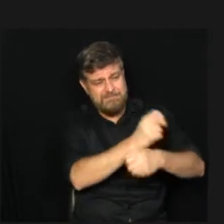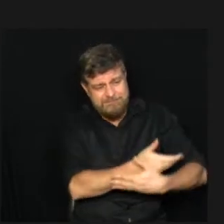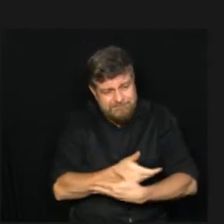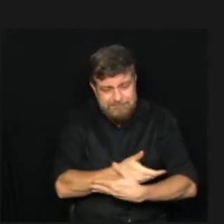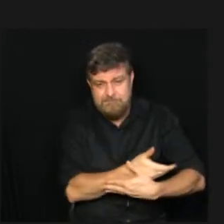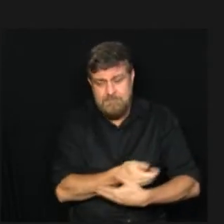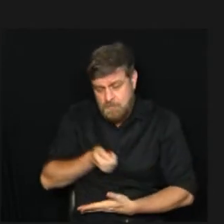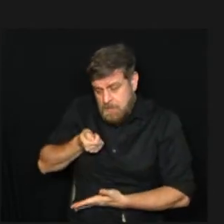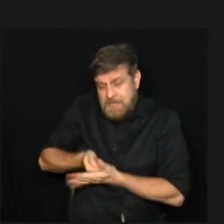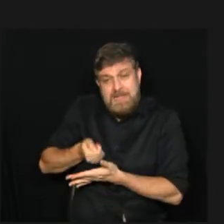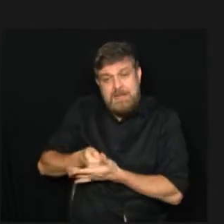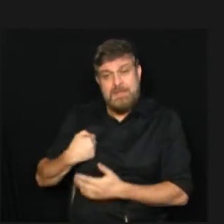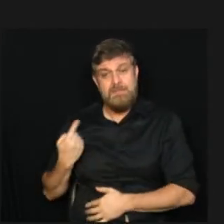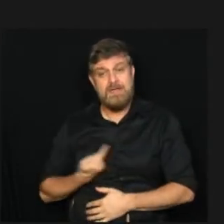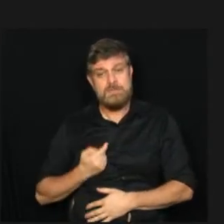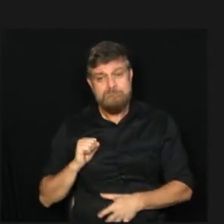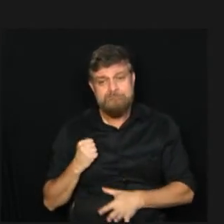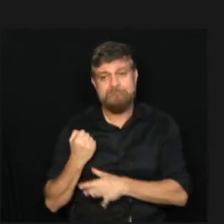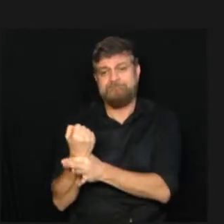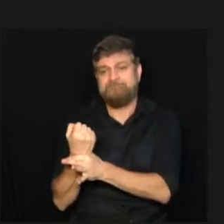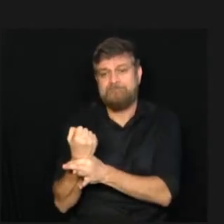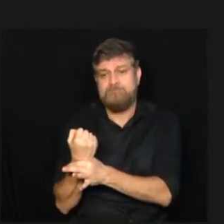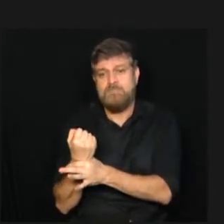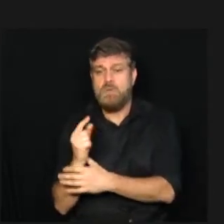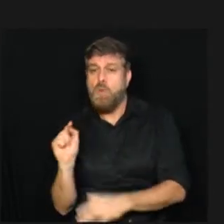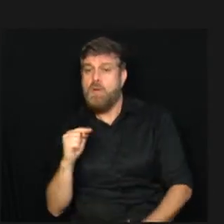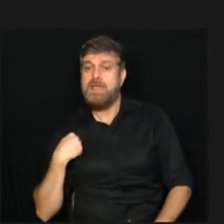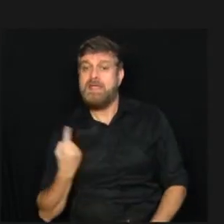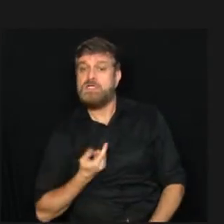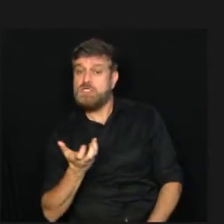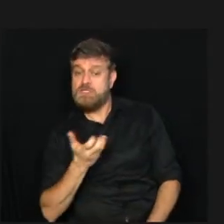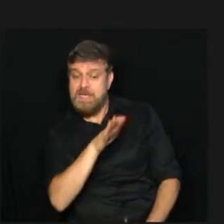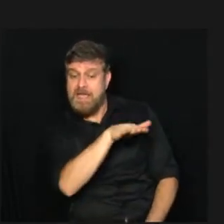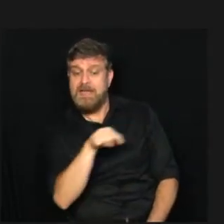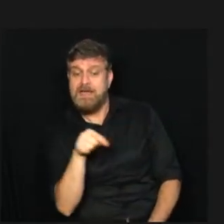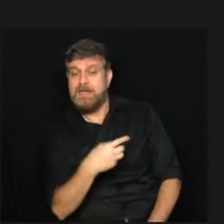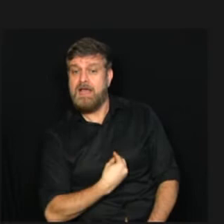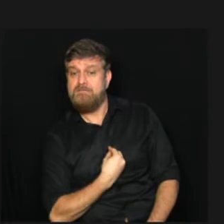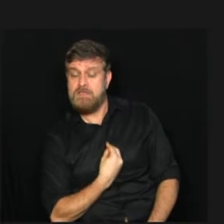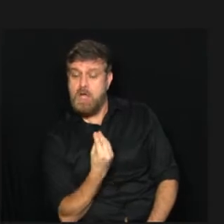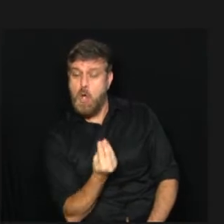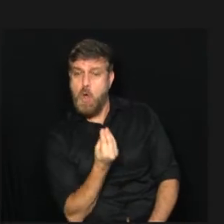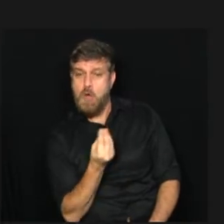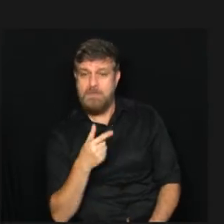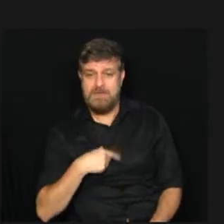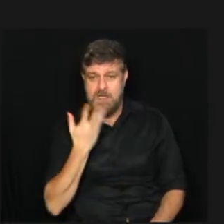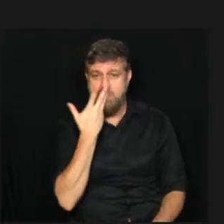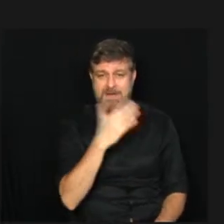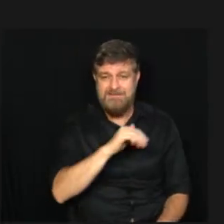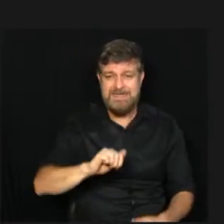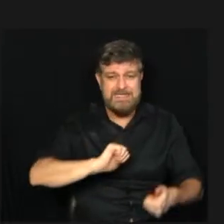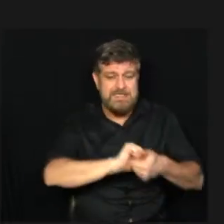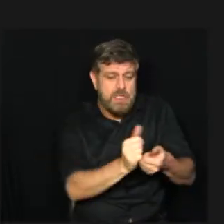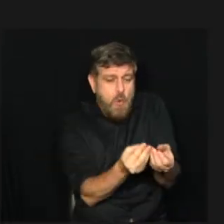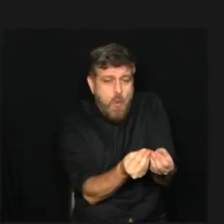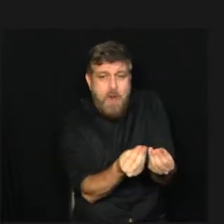determinante para a gente garantir o que nós queremos para as nossas crianças, que é ter uma primeira infância de